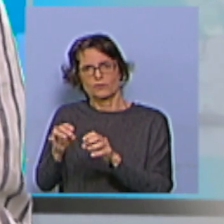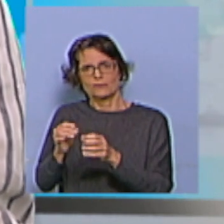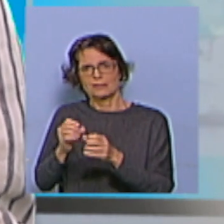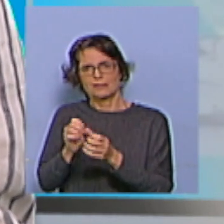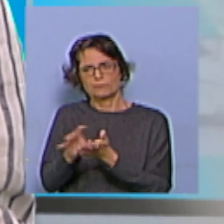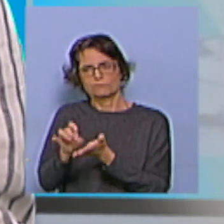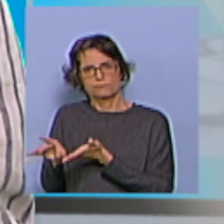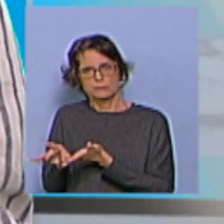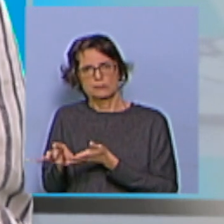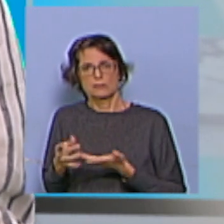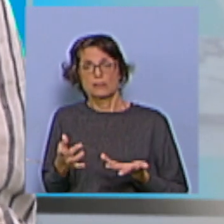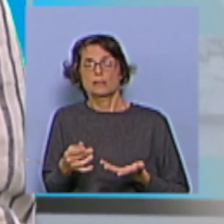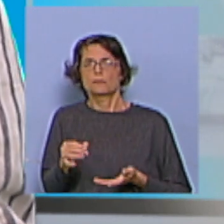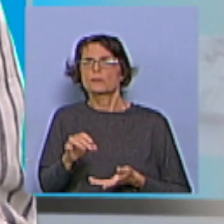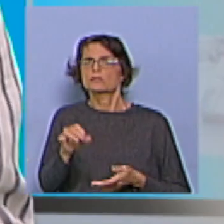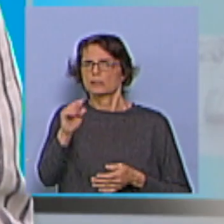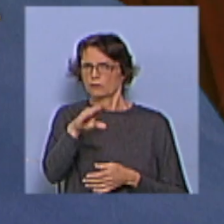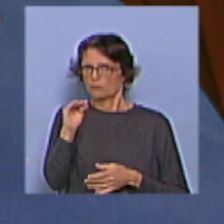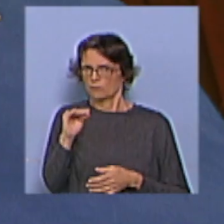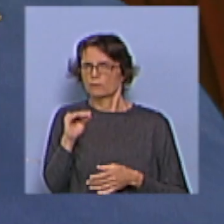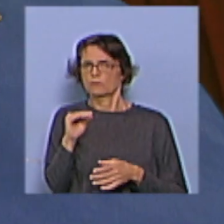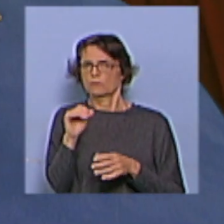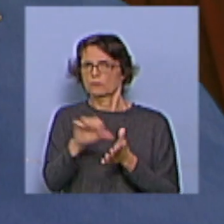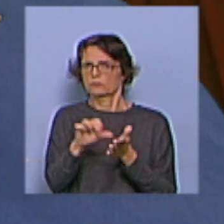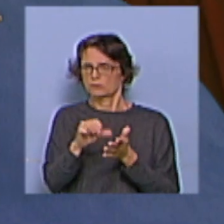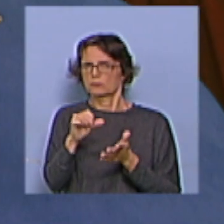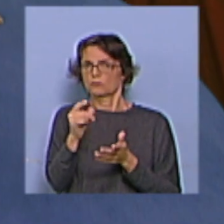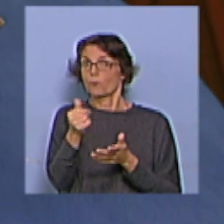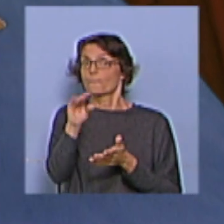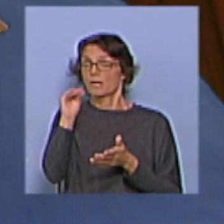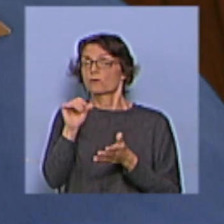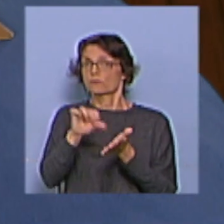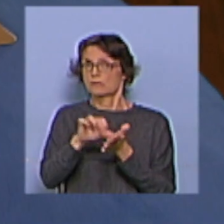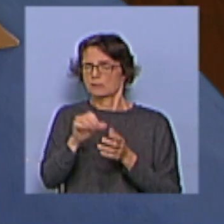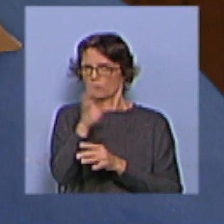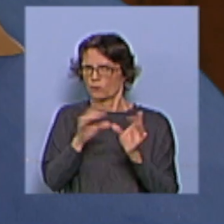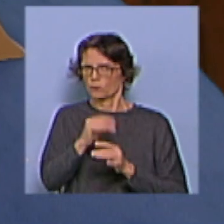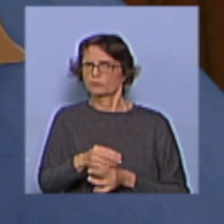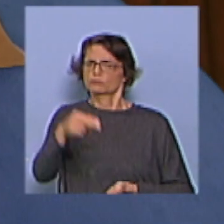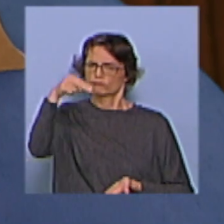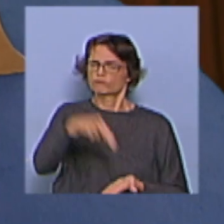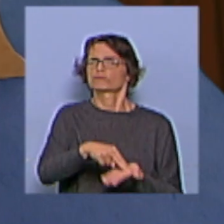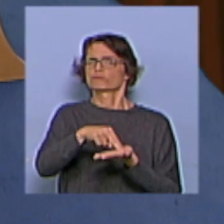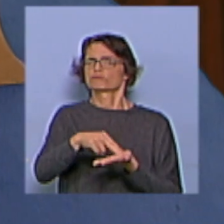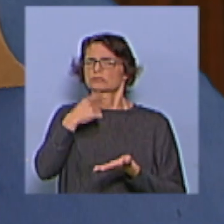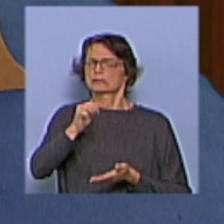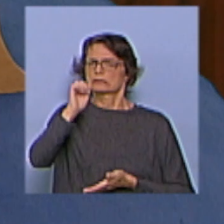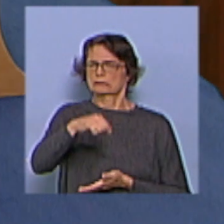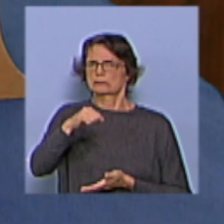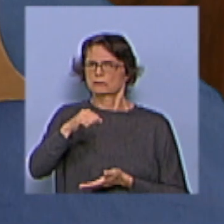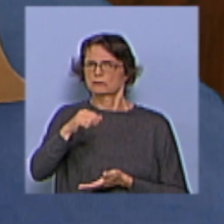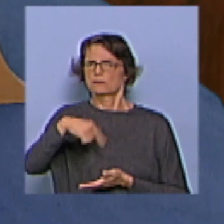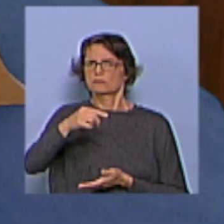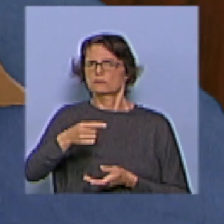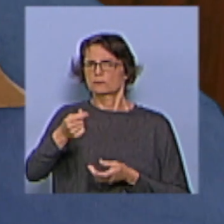Central Europeu bateu o pé com a senhora Lagarde e disse que sim, será emitido o dinheiro